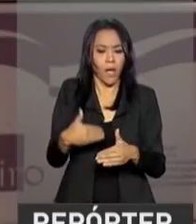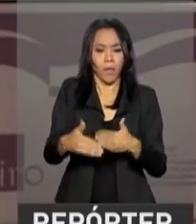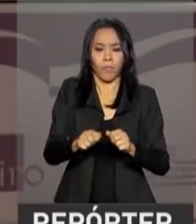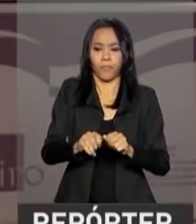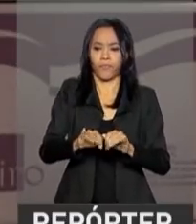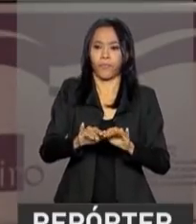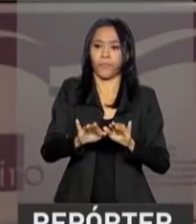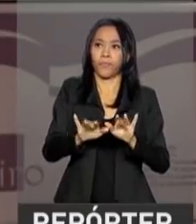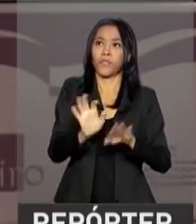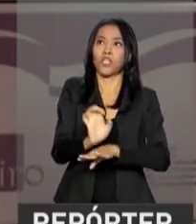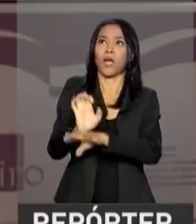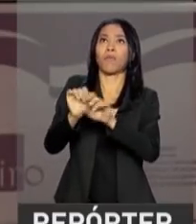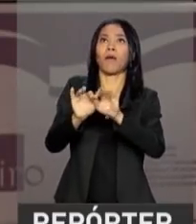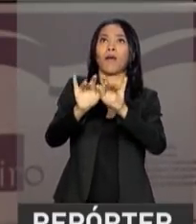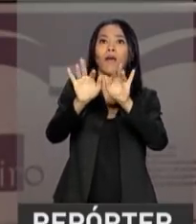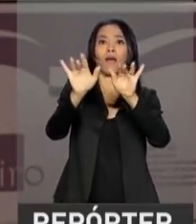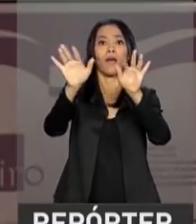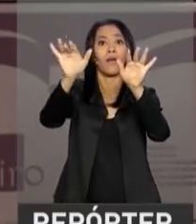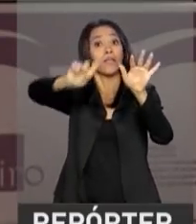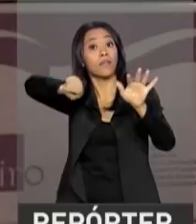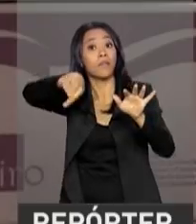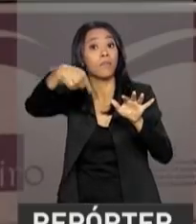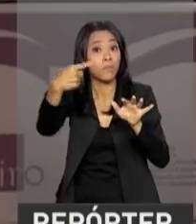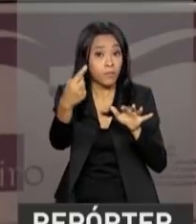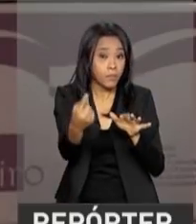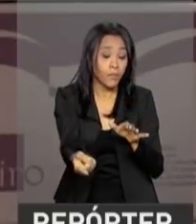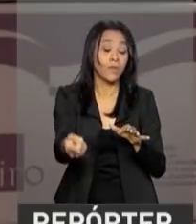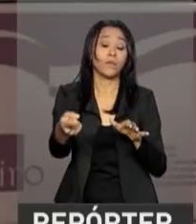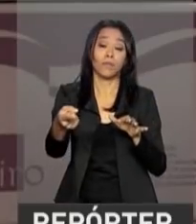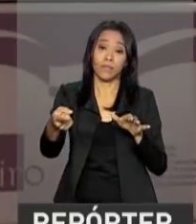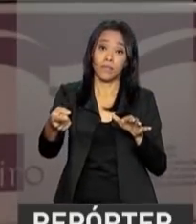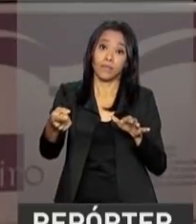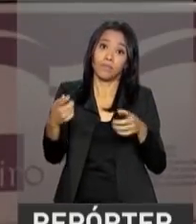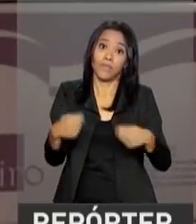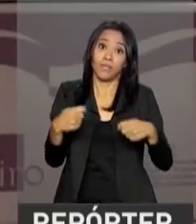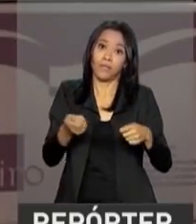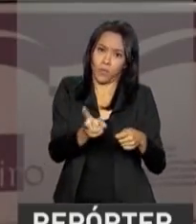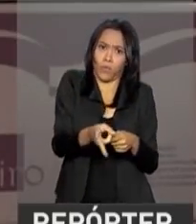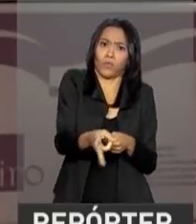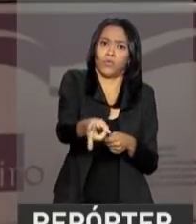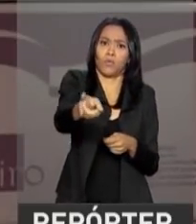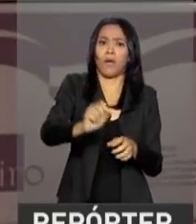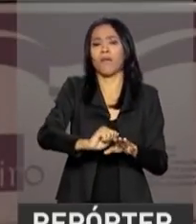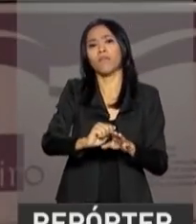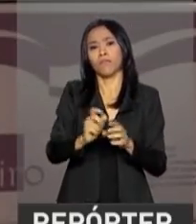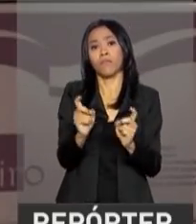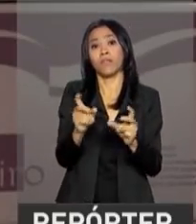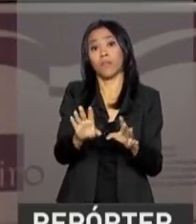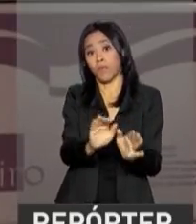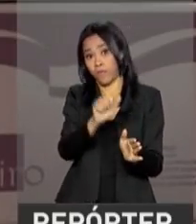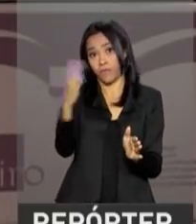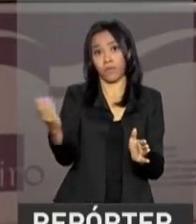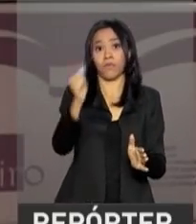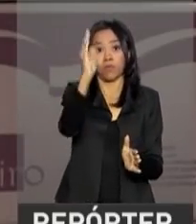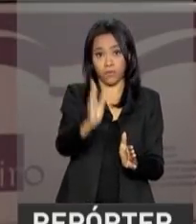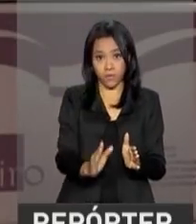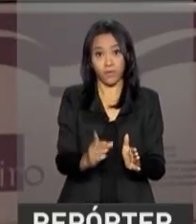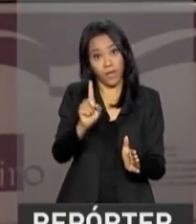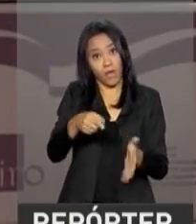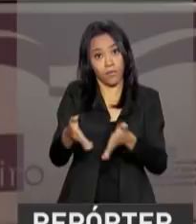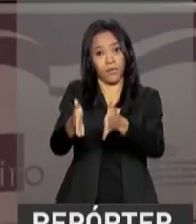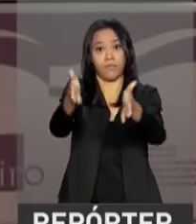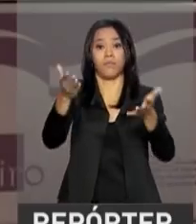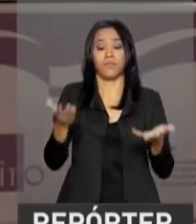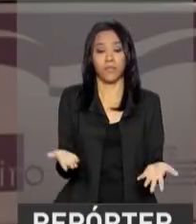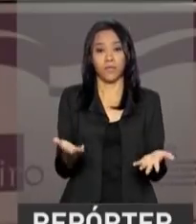posteriormente a necessidade de um de um crescimento contínuo na exportação é esse caminho